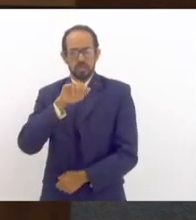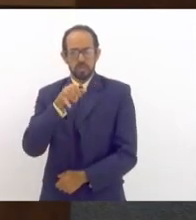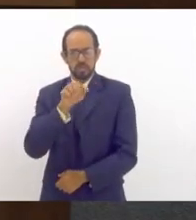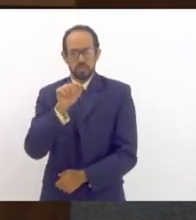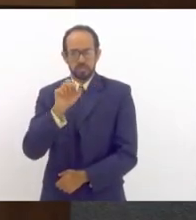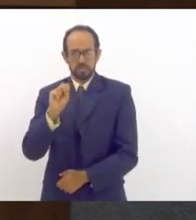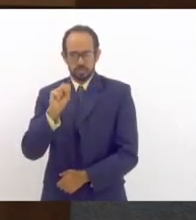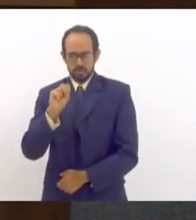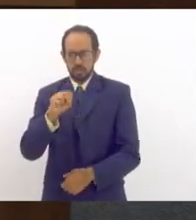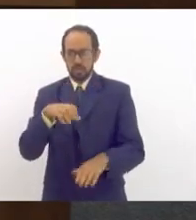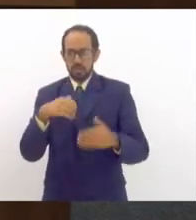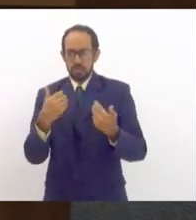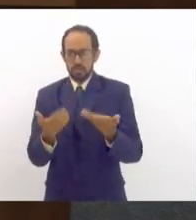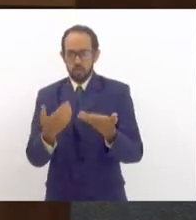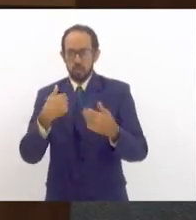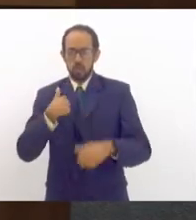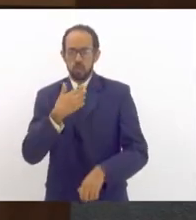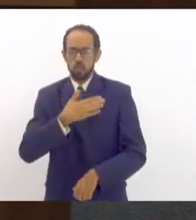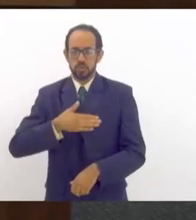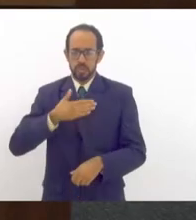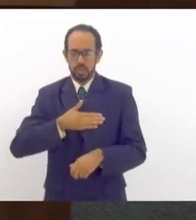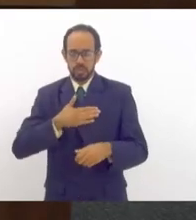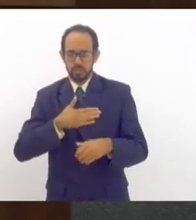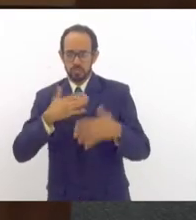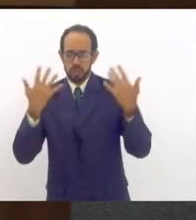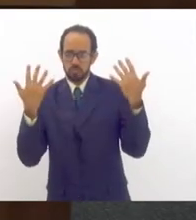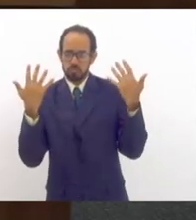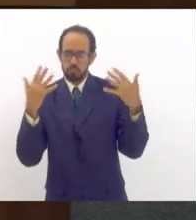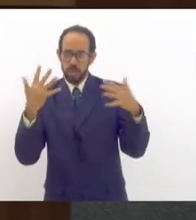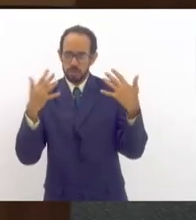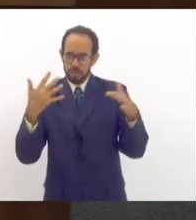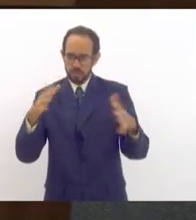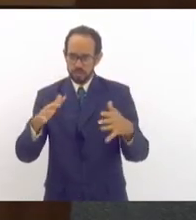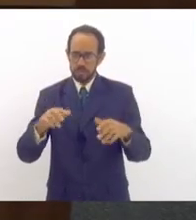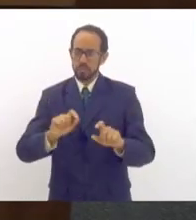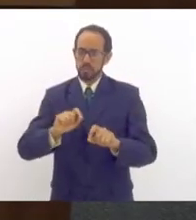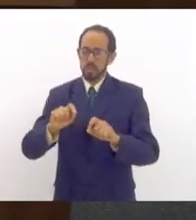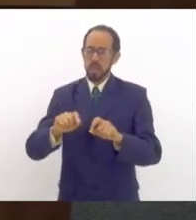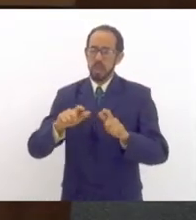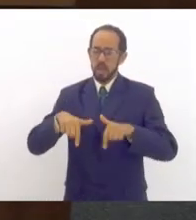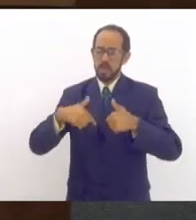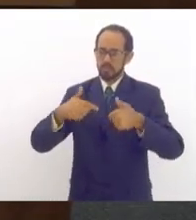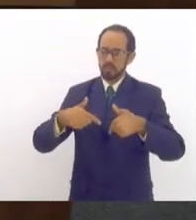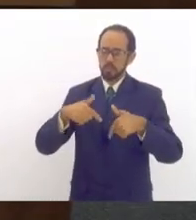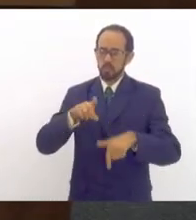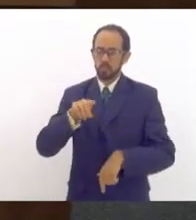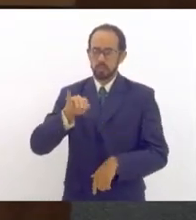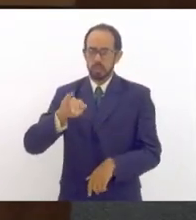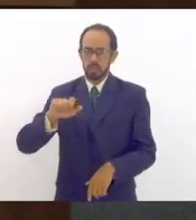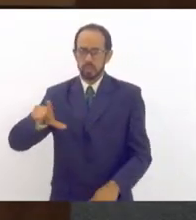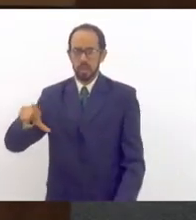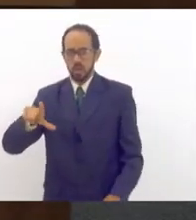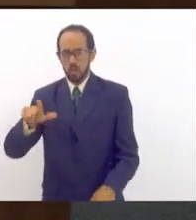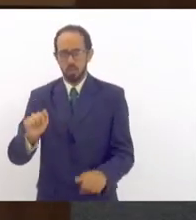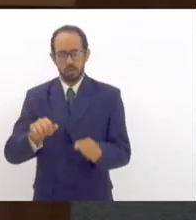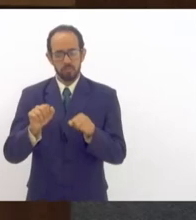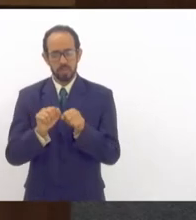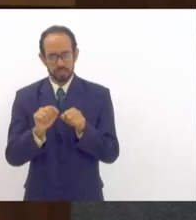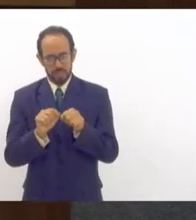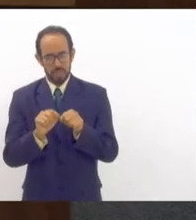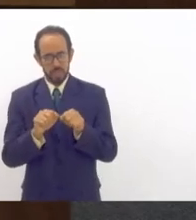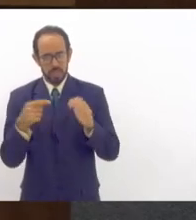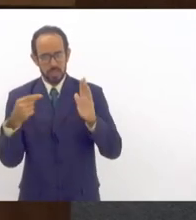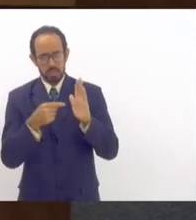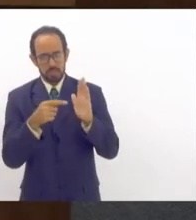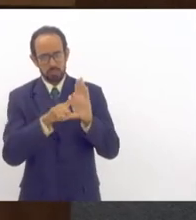eu queria saudar eu queria parabenizar a iniciativa do deputado para fazer isso e